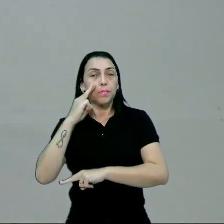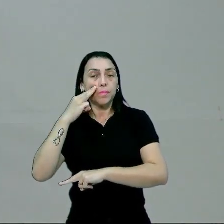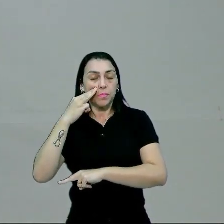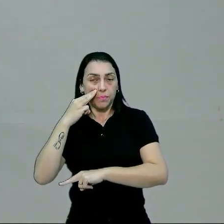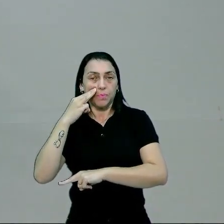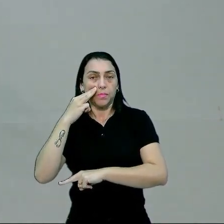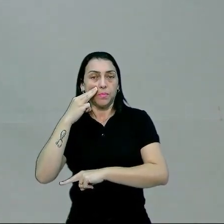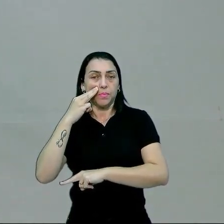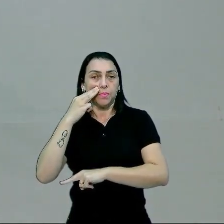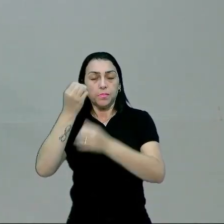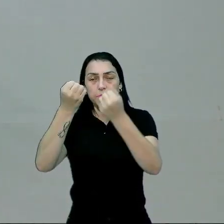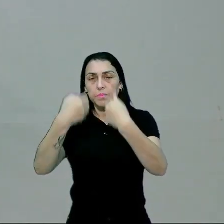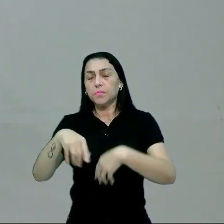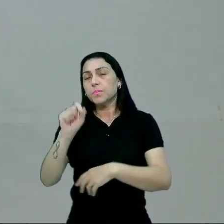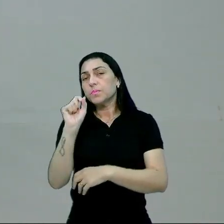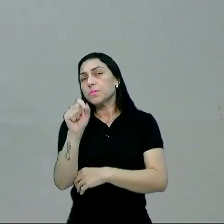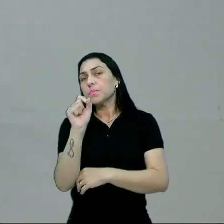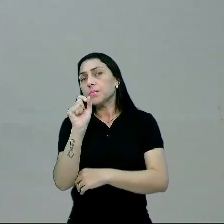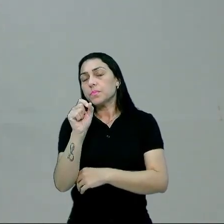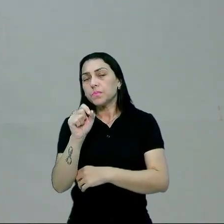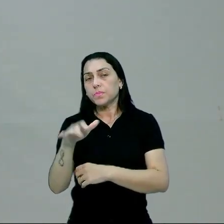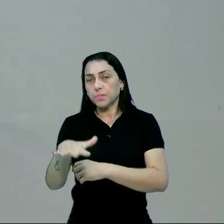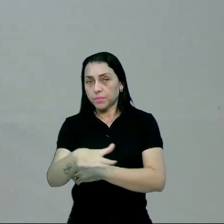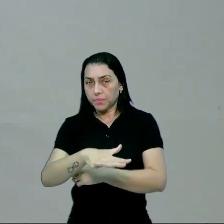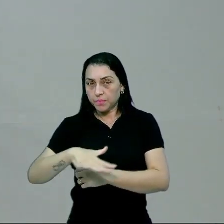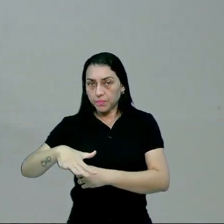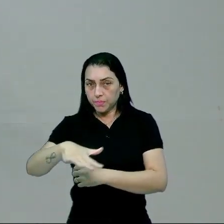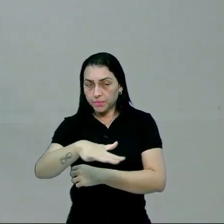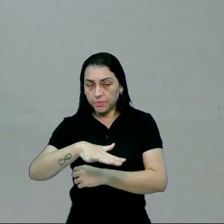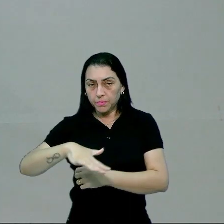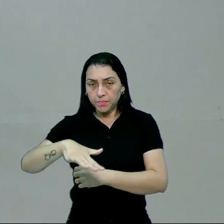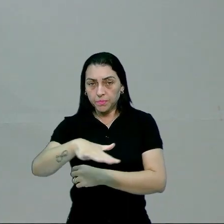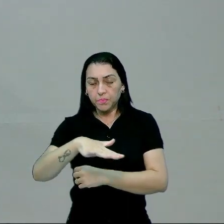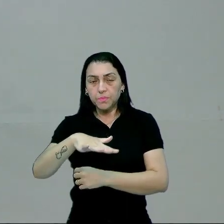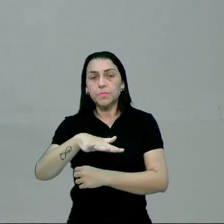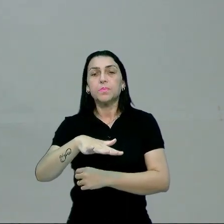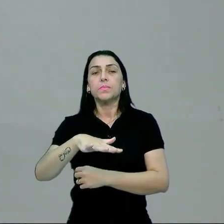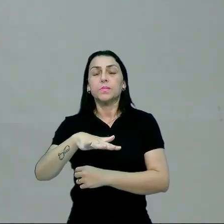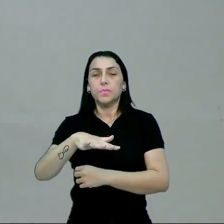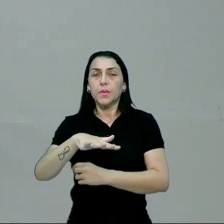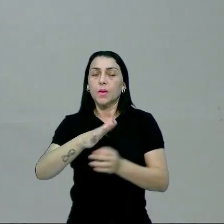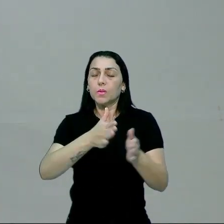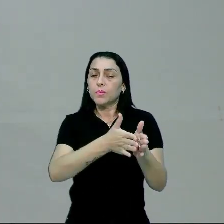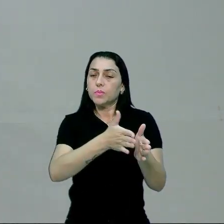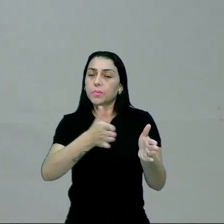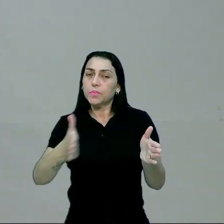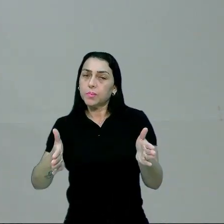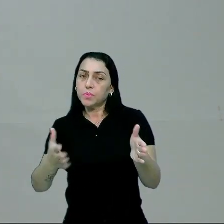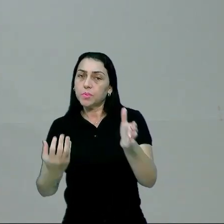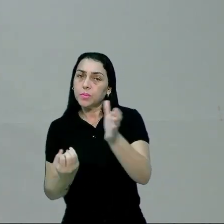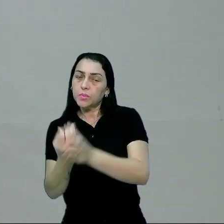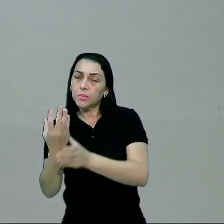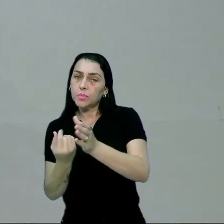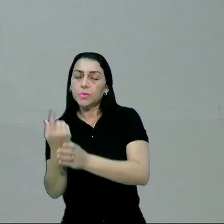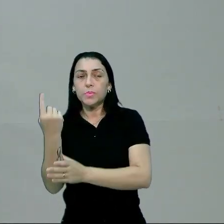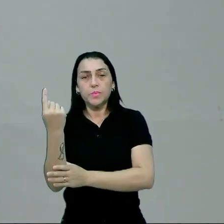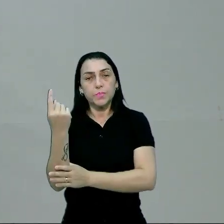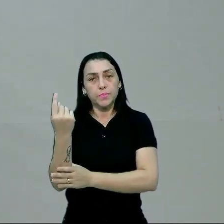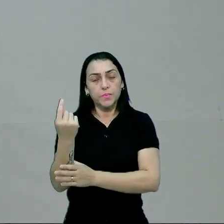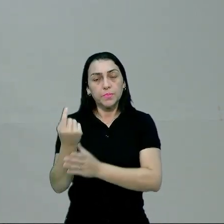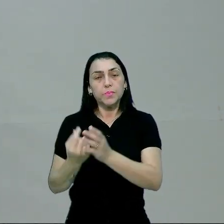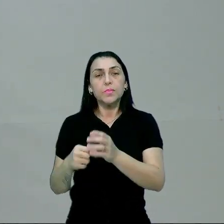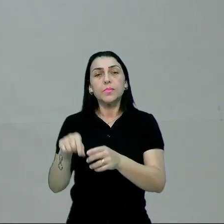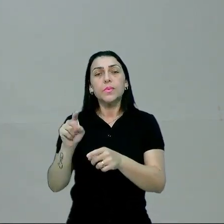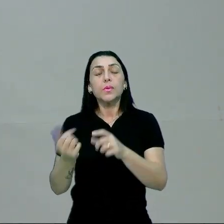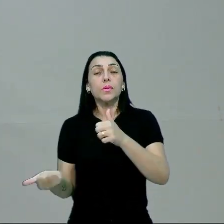pondera que a sociedade, ela é uma trajetória de um modo de produção